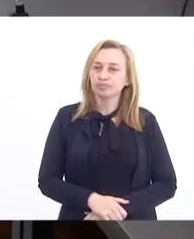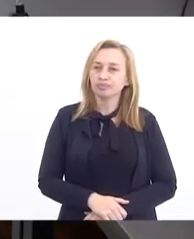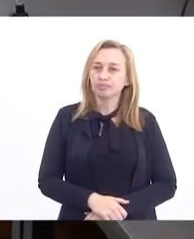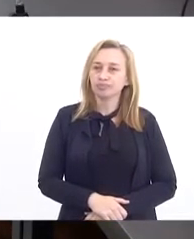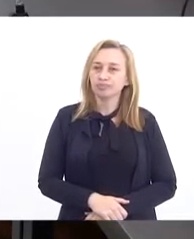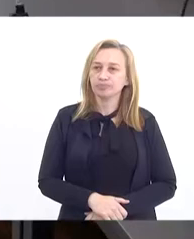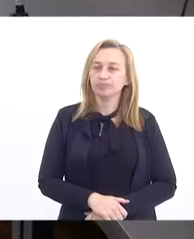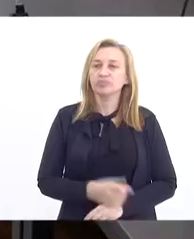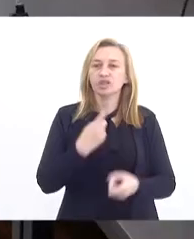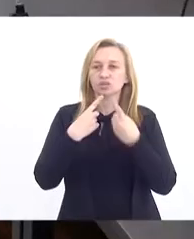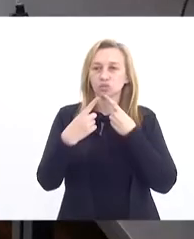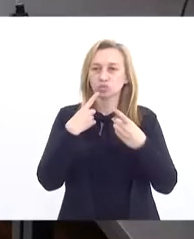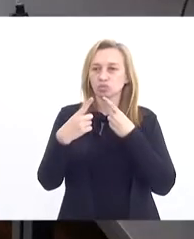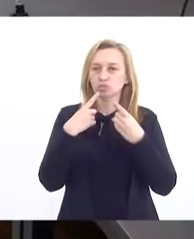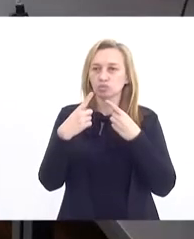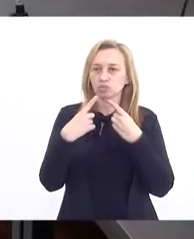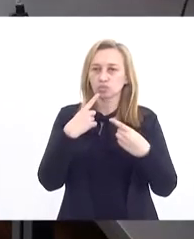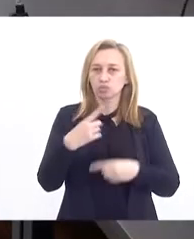Em discussão.